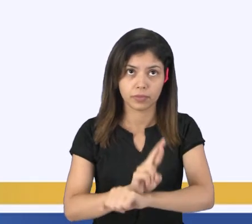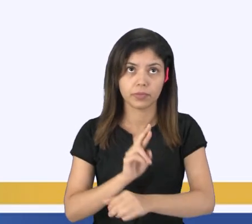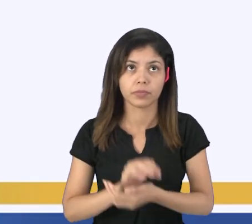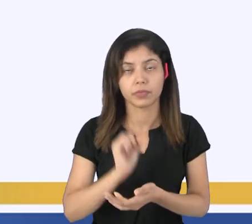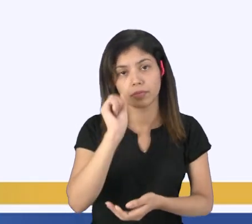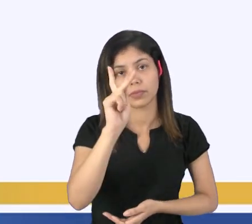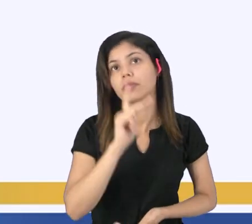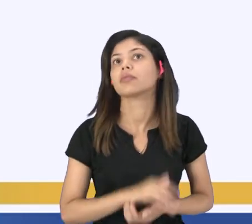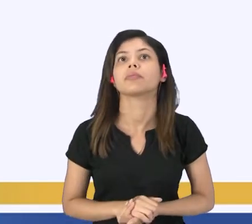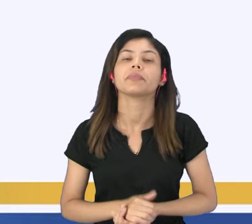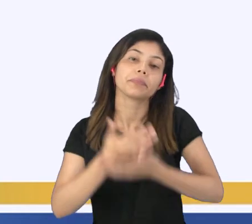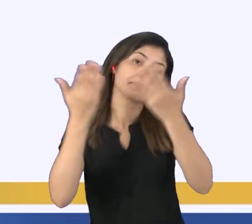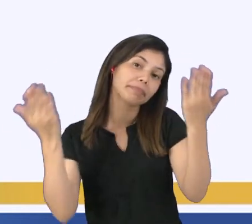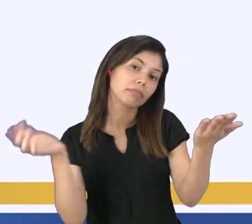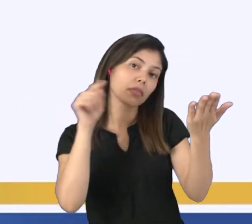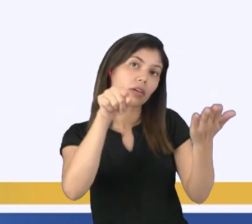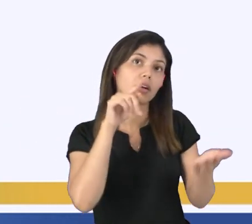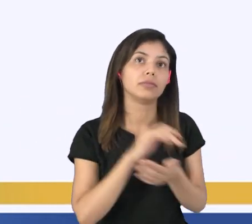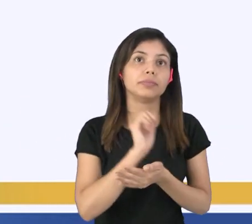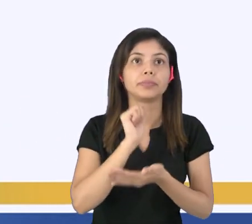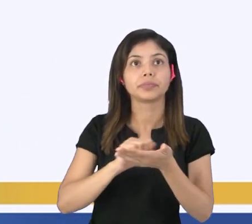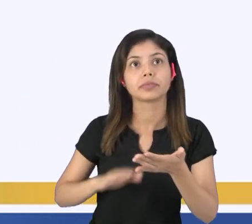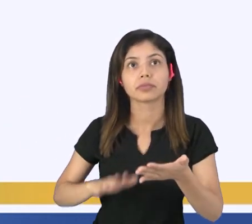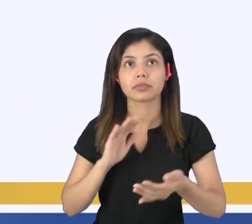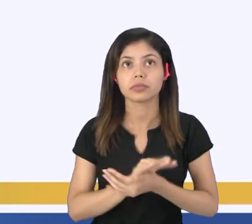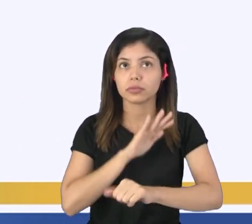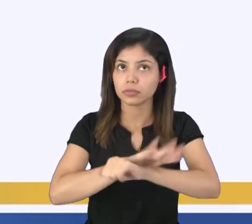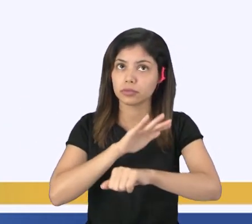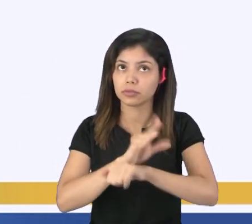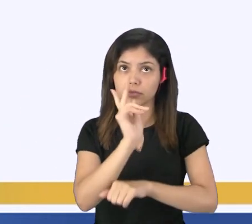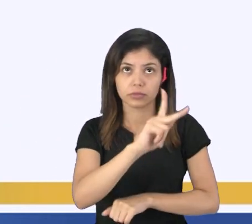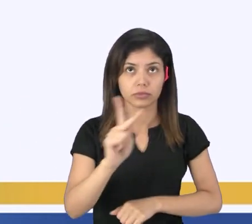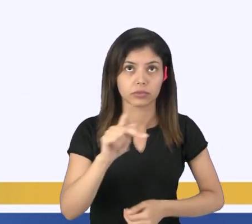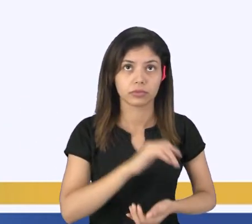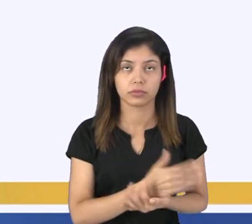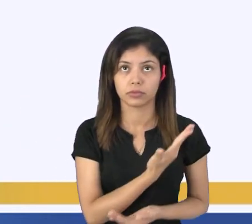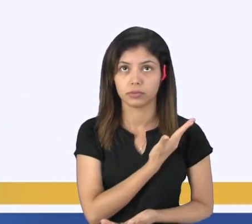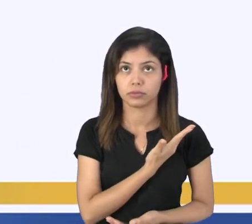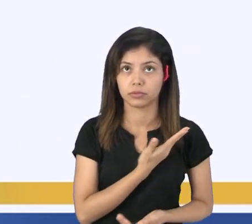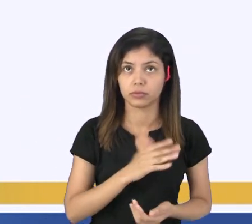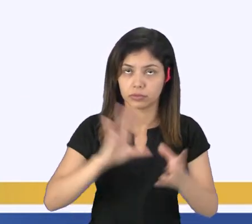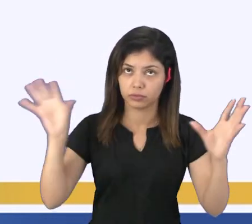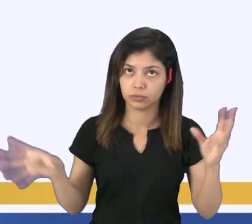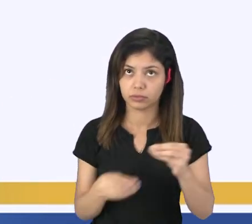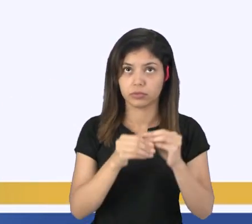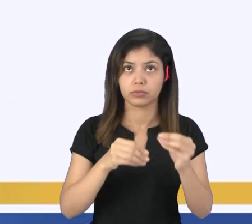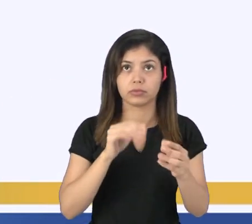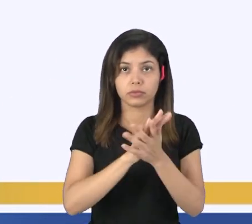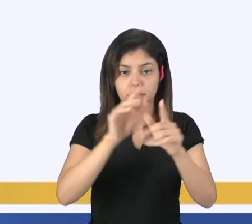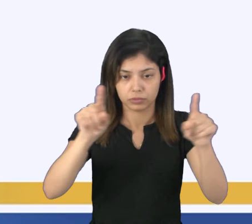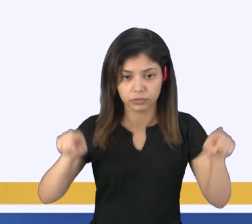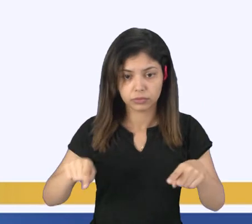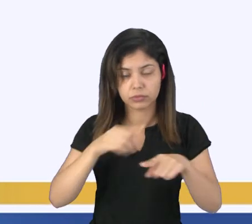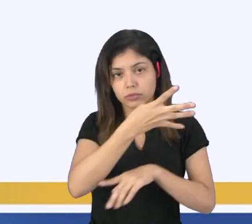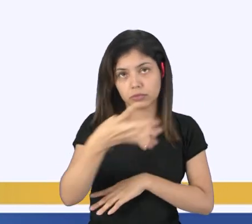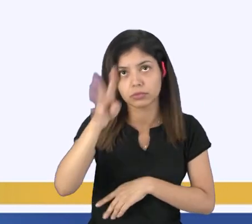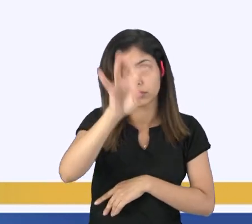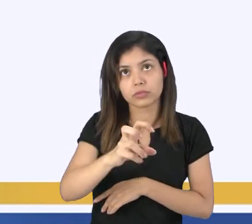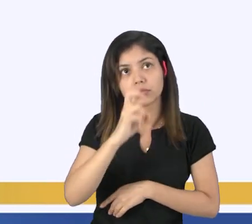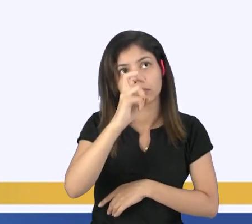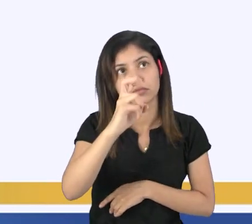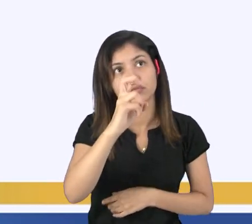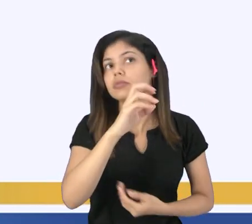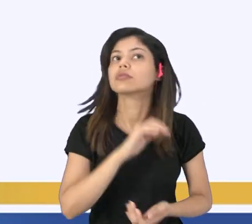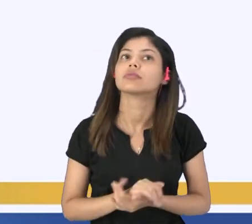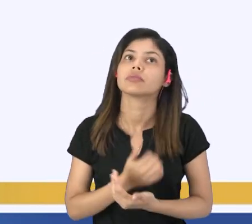tá bom? E aí, na atividade 2, com a ajuda do professor e colegas, complete o quadro com 5 ações